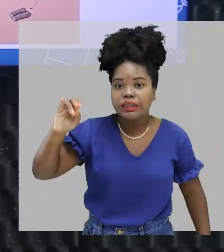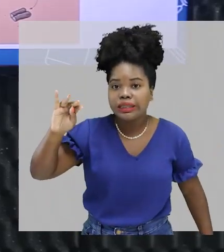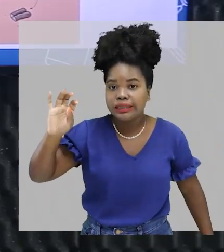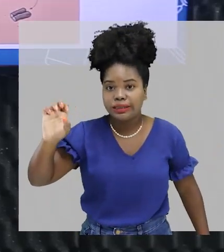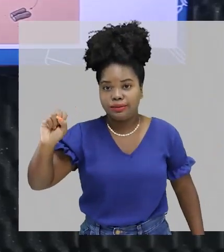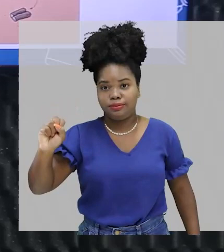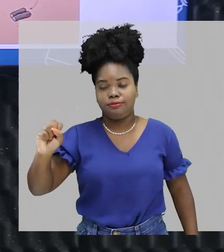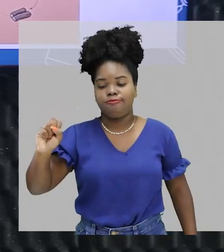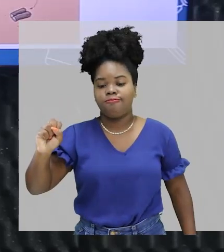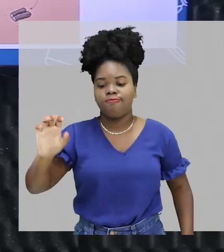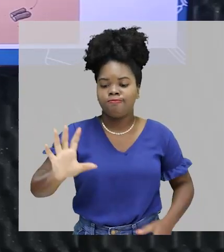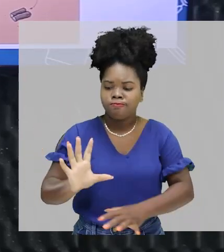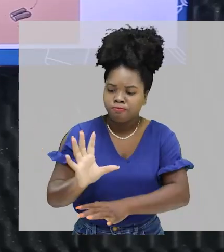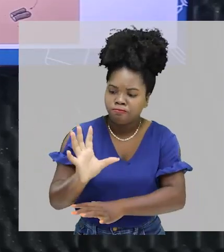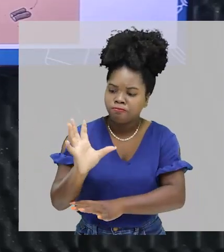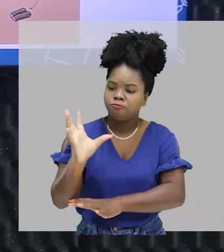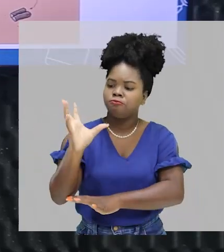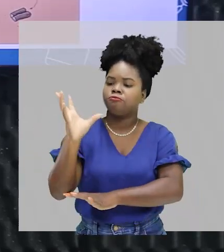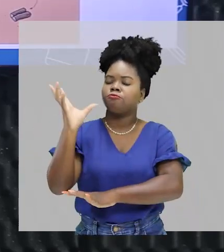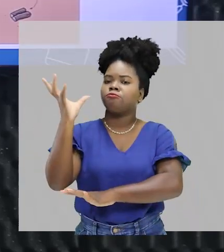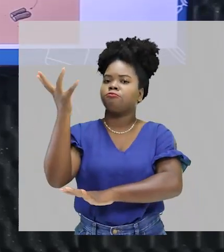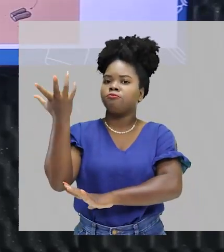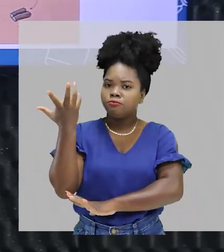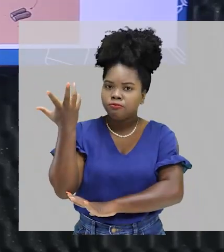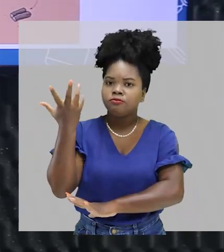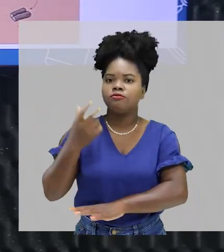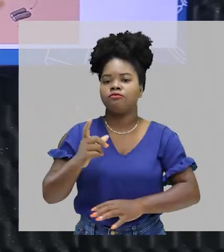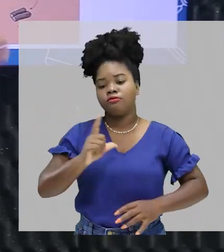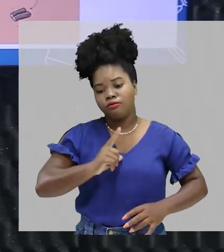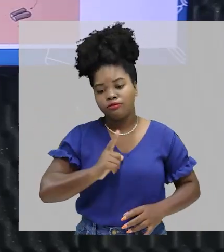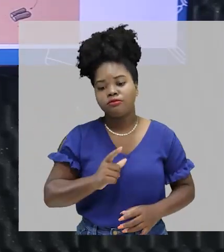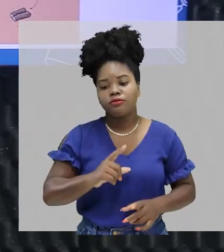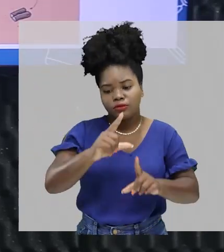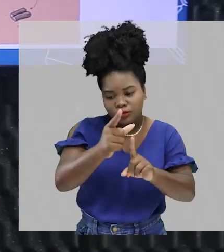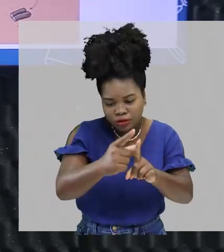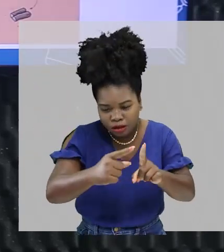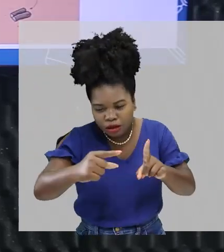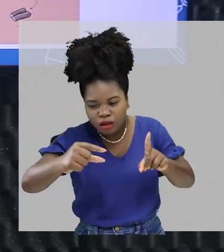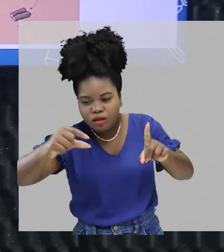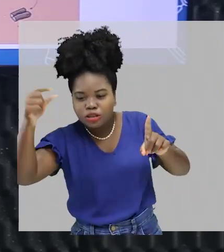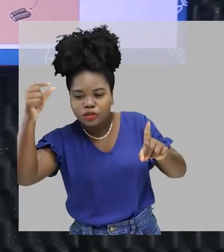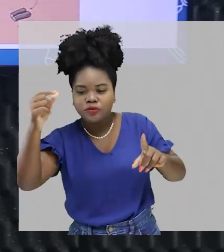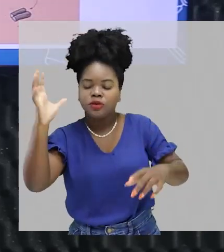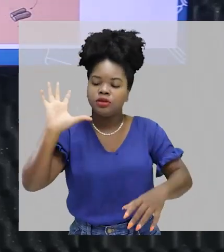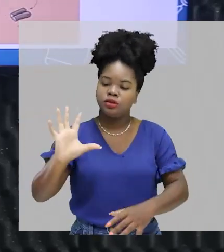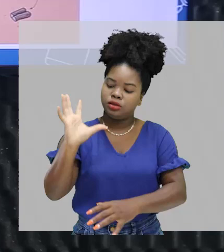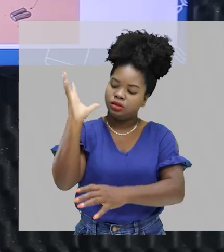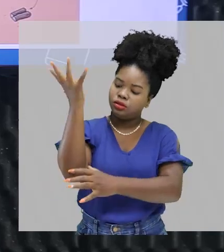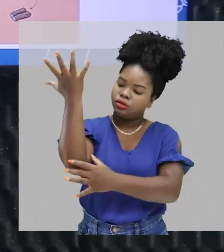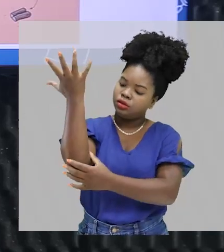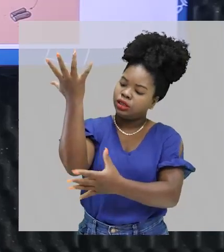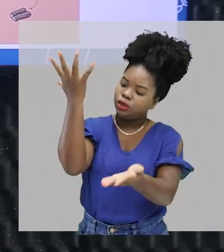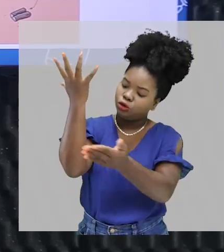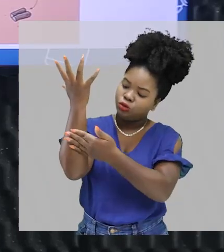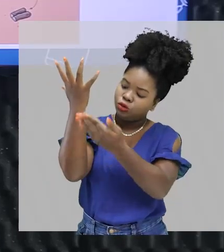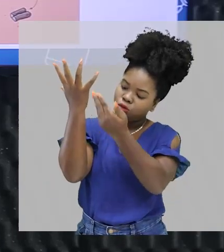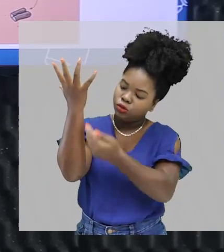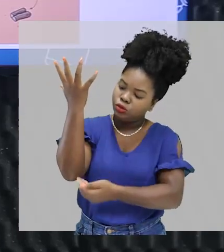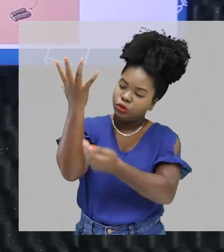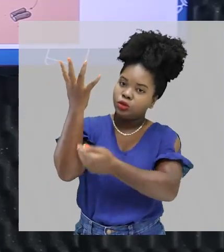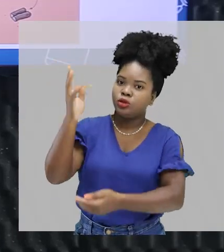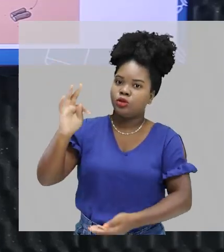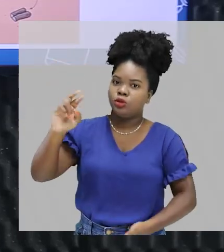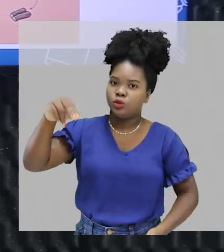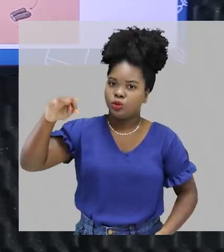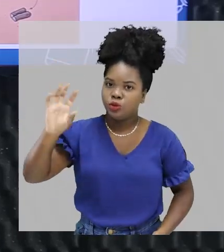Da árvore. Então, o que acontece? Vou ter carbono 14 nas folhas, no tronco, nas raízes, nos